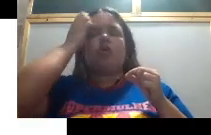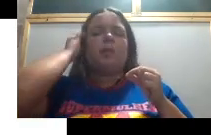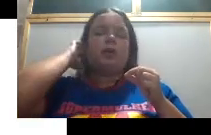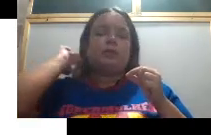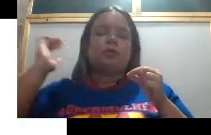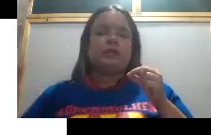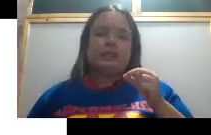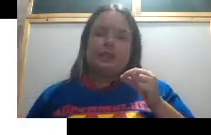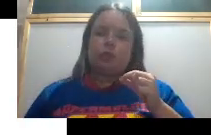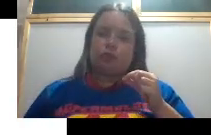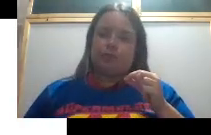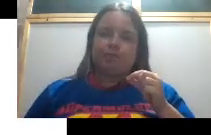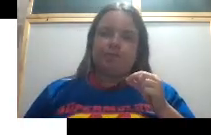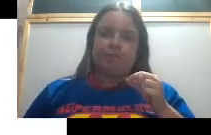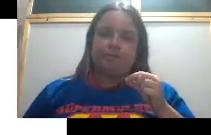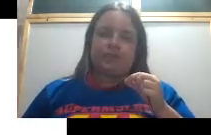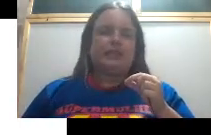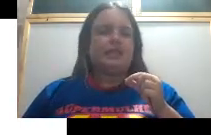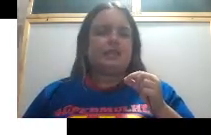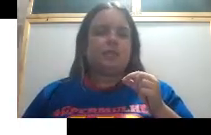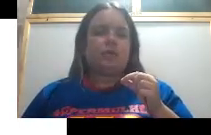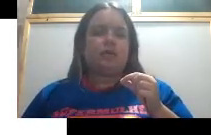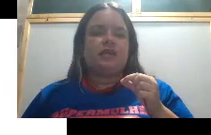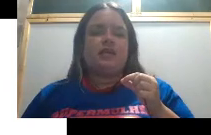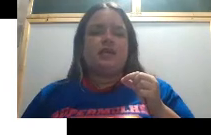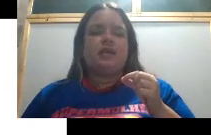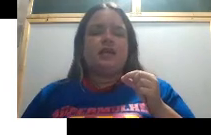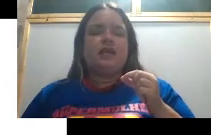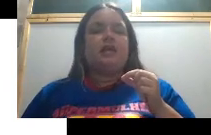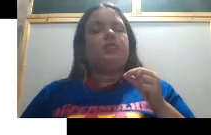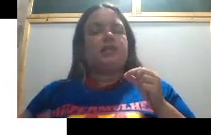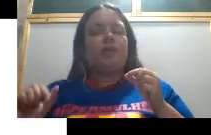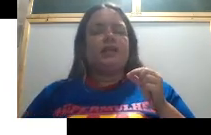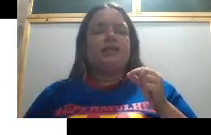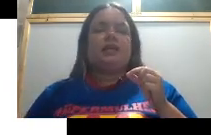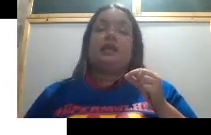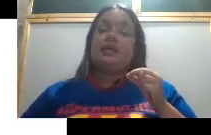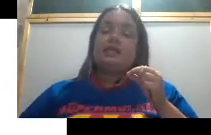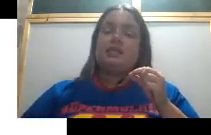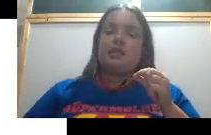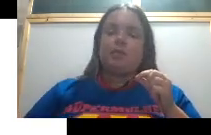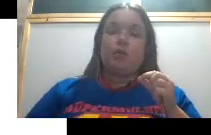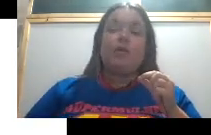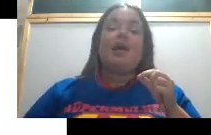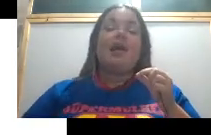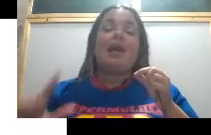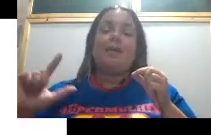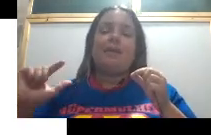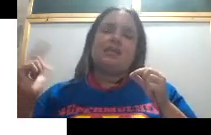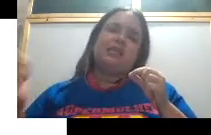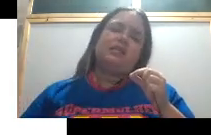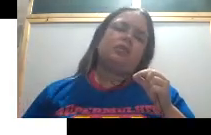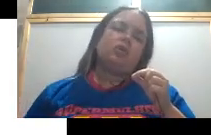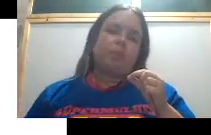nós comemoramos o dia dele hoje símbolo eu vou dar uma dica esse símbolo